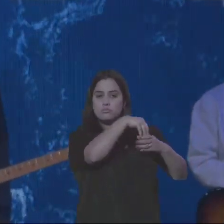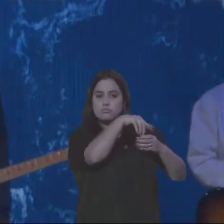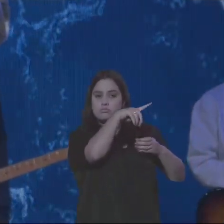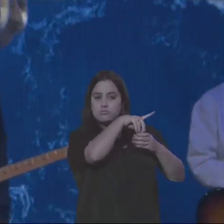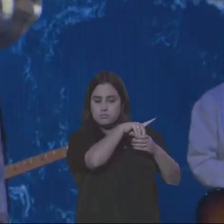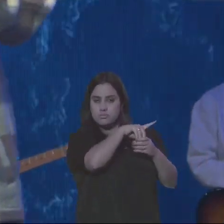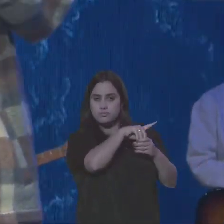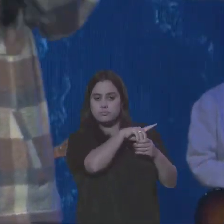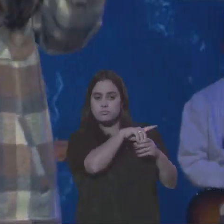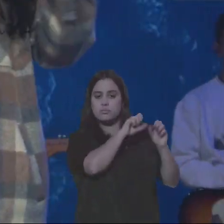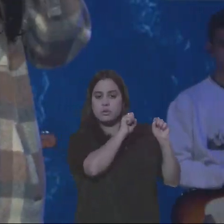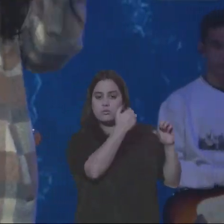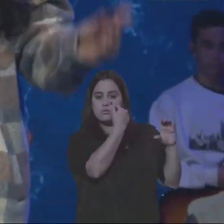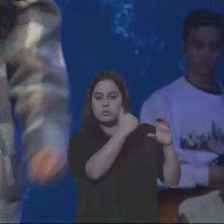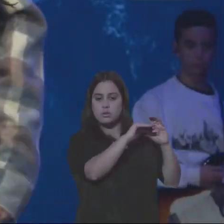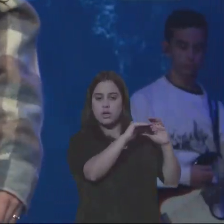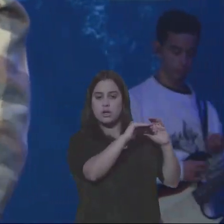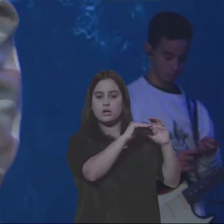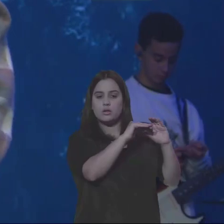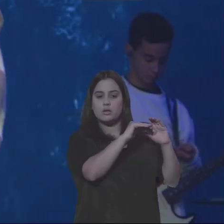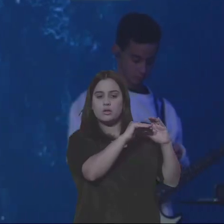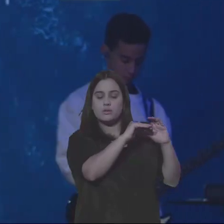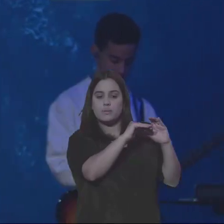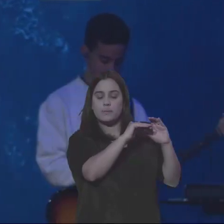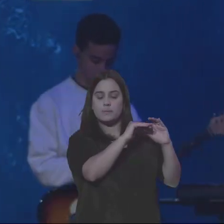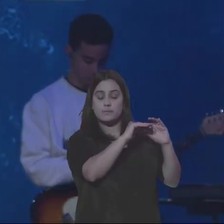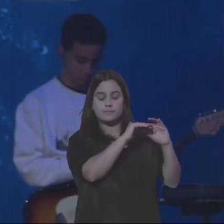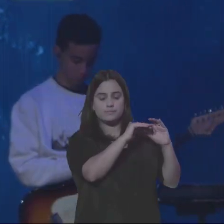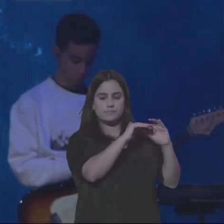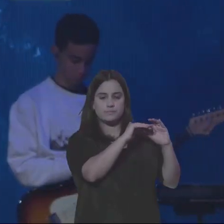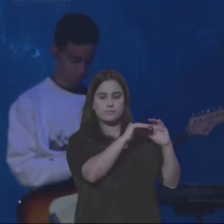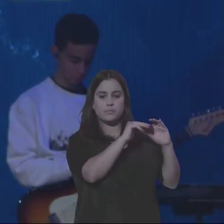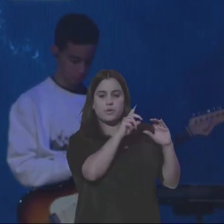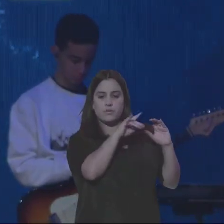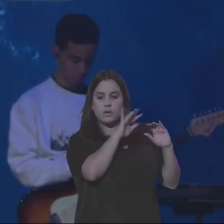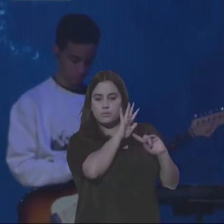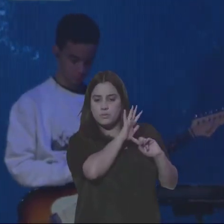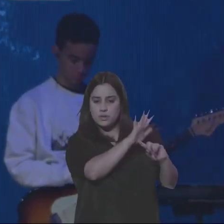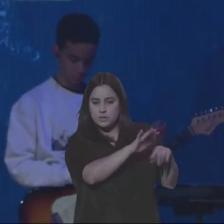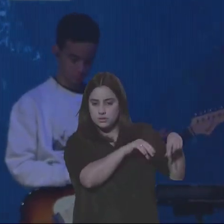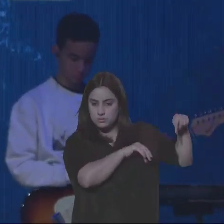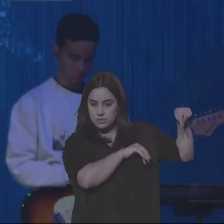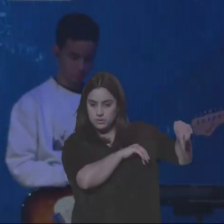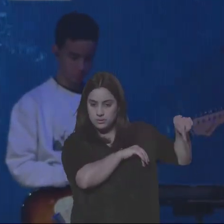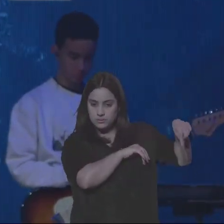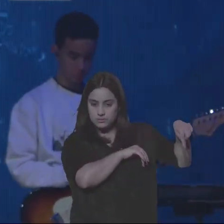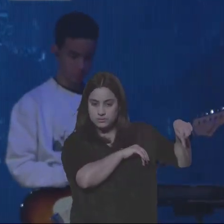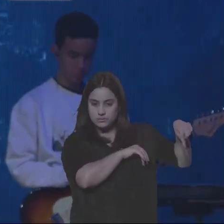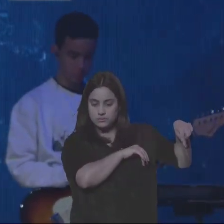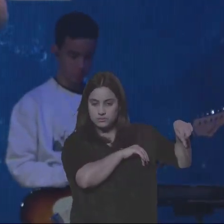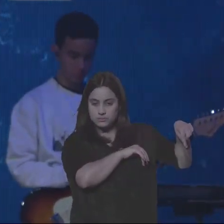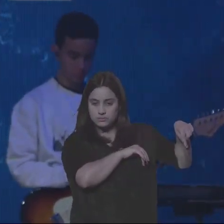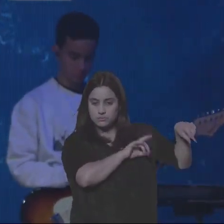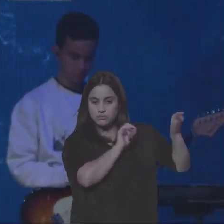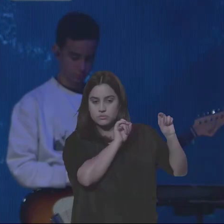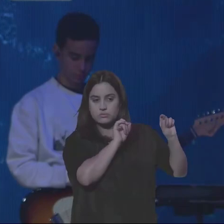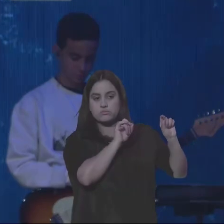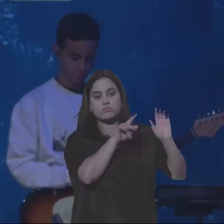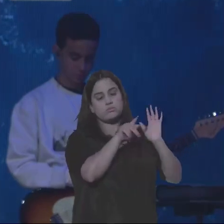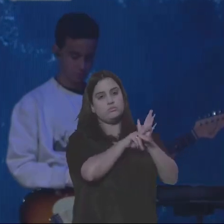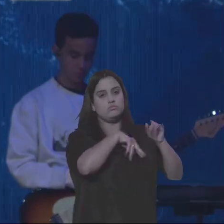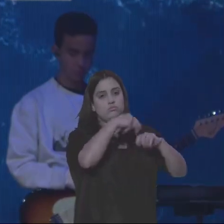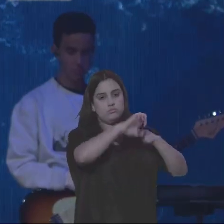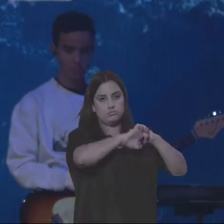enviar para o e-mail contribuição@pipcuritiba, vai aparecer ali, com o destino do OneFlow, tá